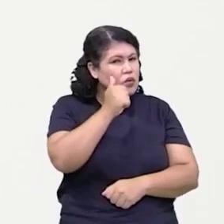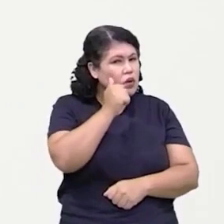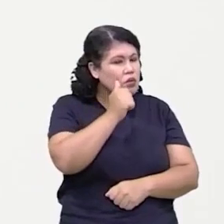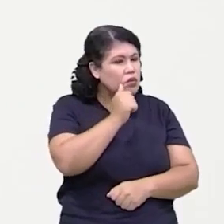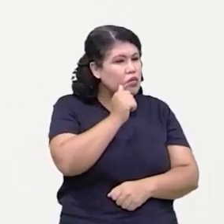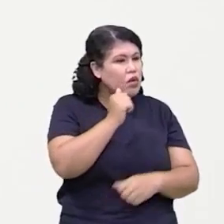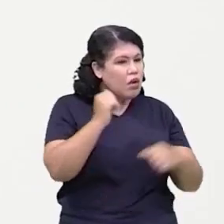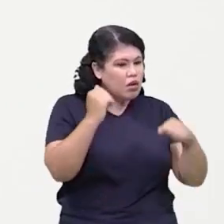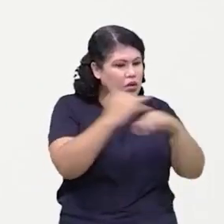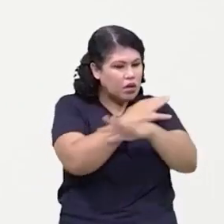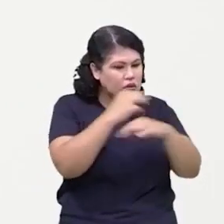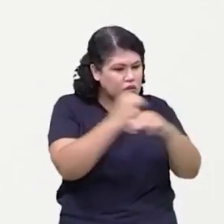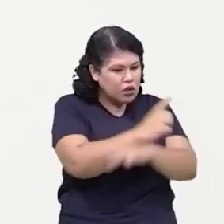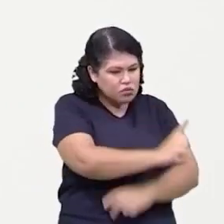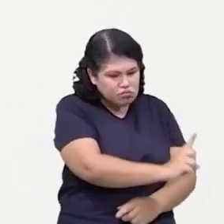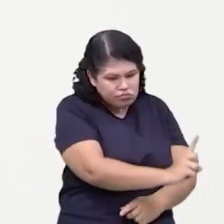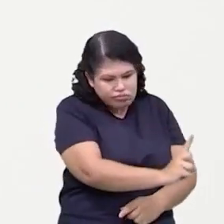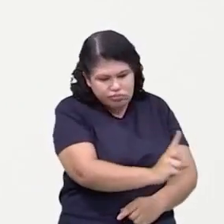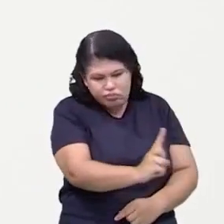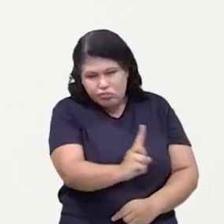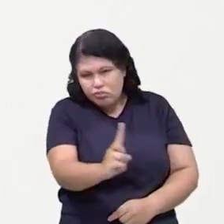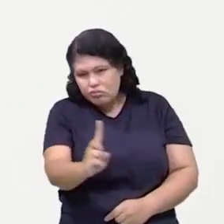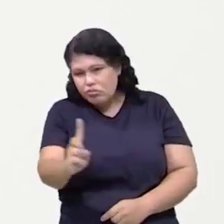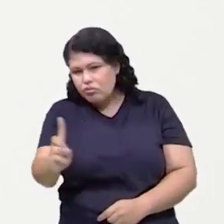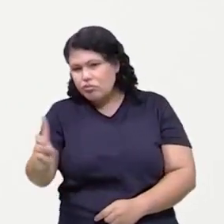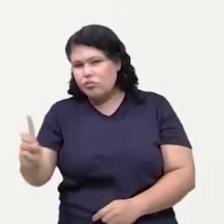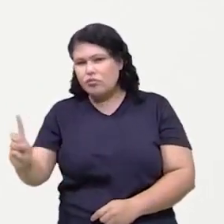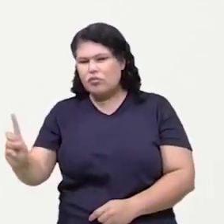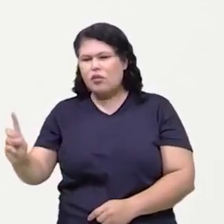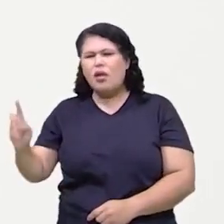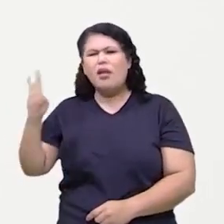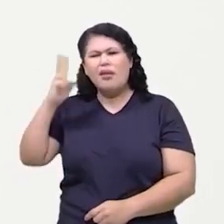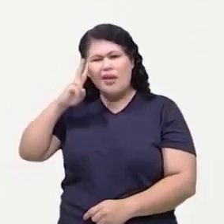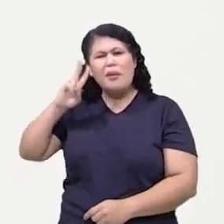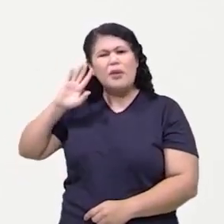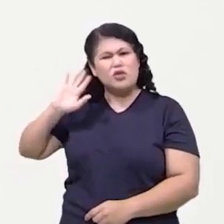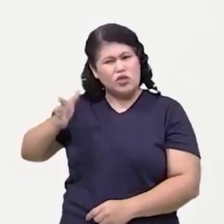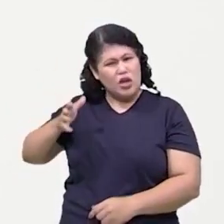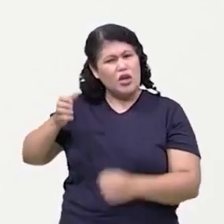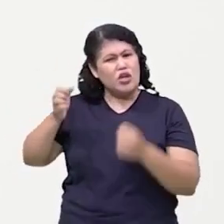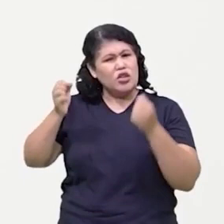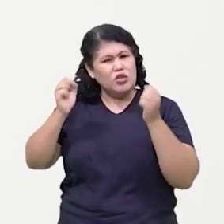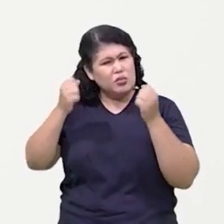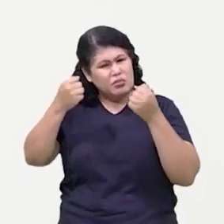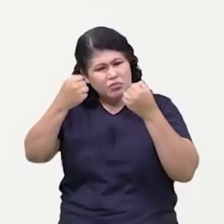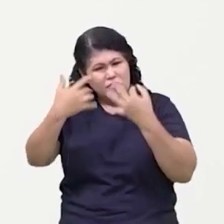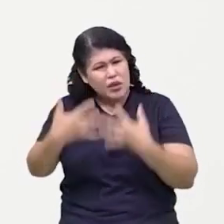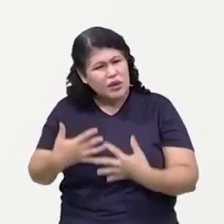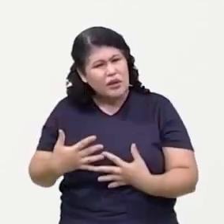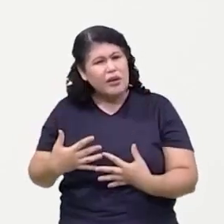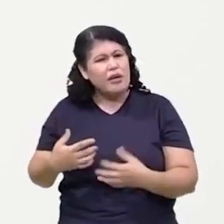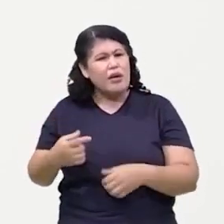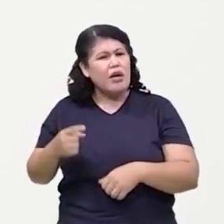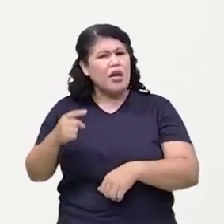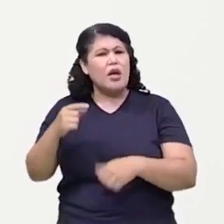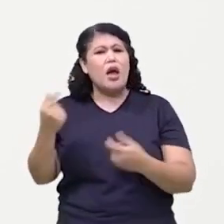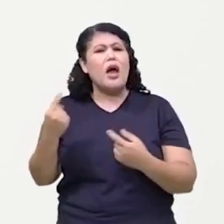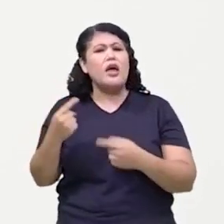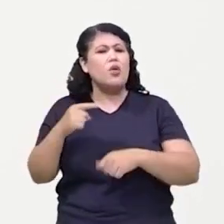saía pela cidade. Lembram que eu falei para vocês sobre as circunstâncias? Circunstância de